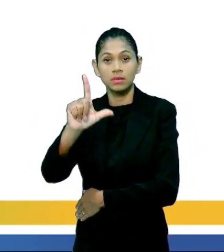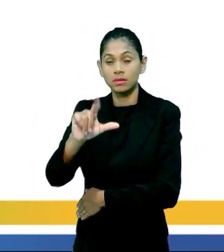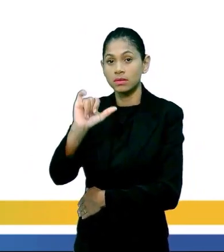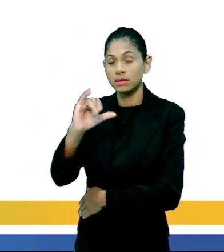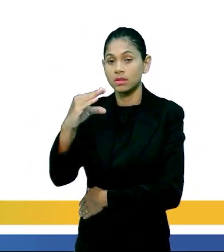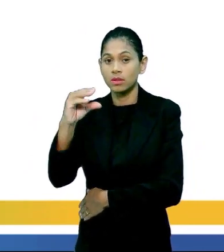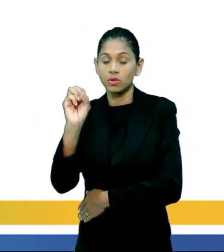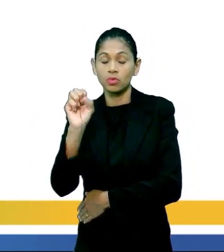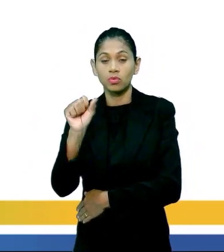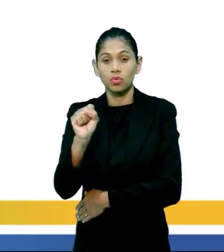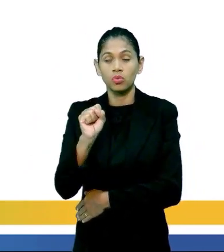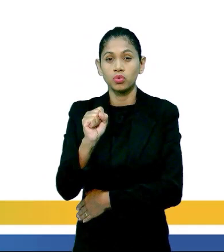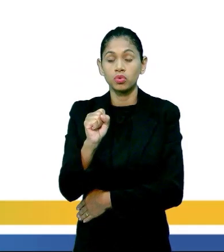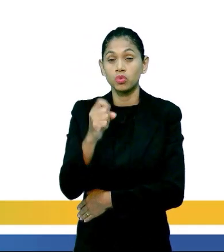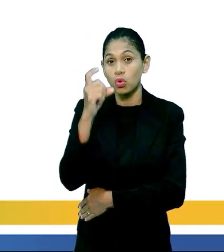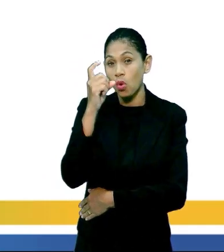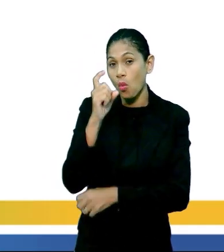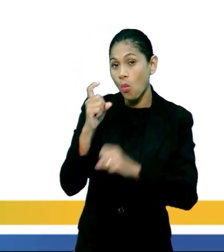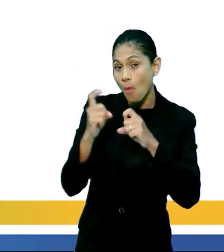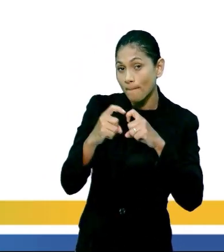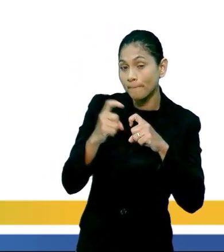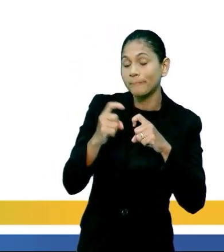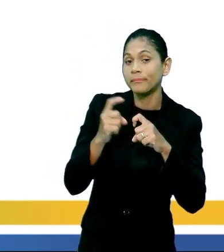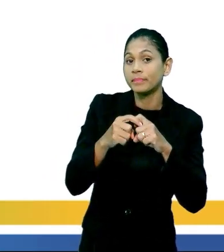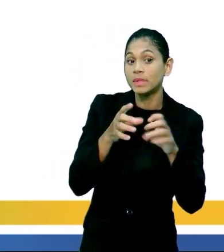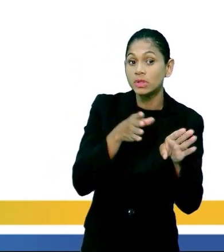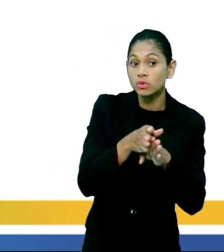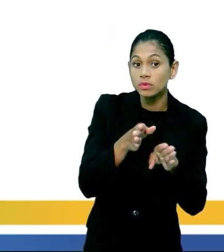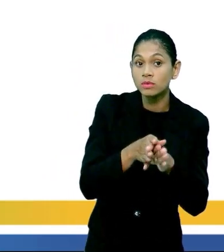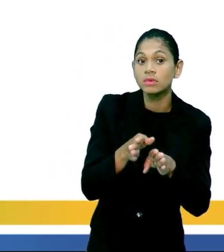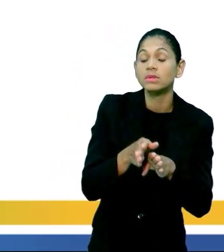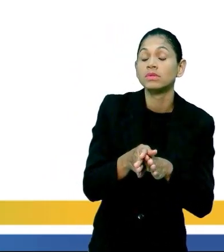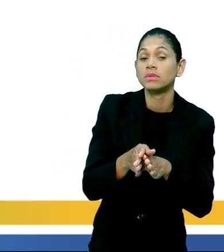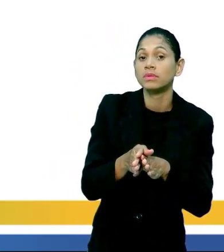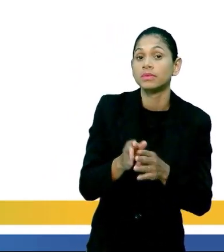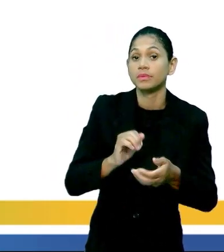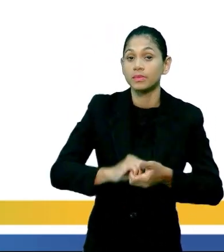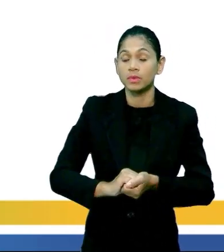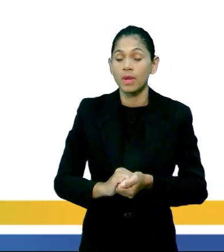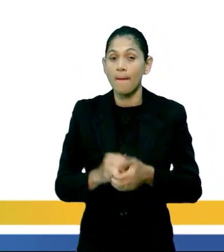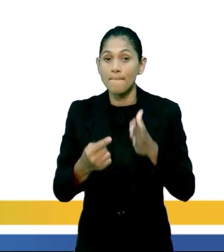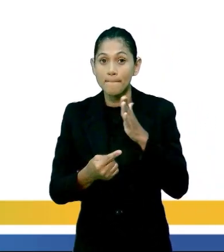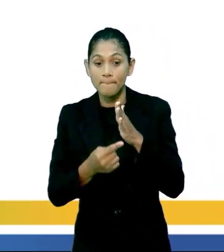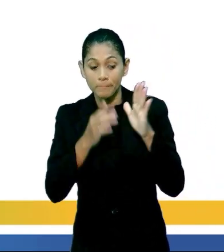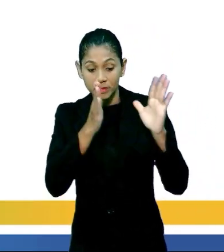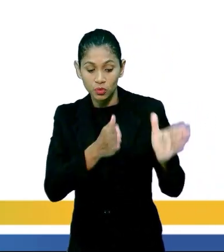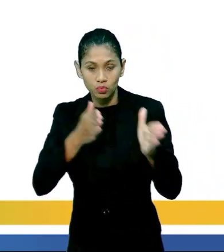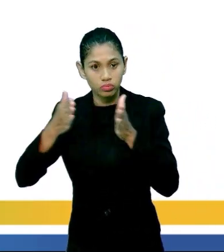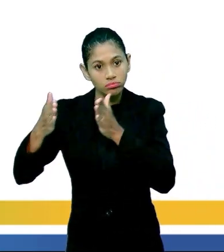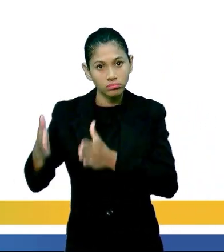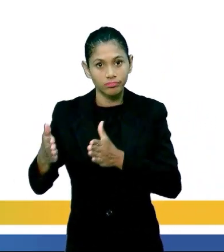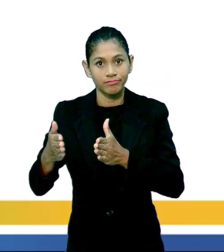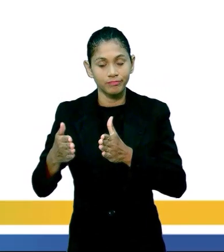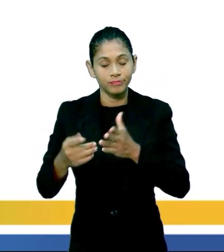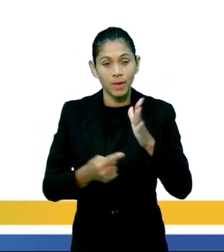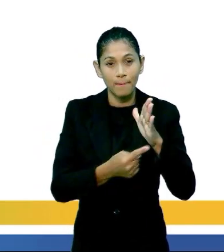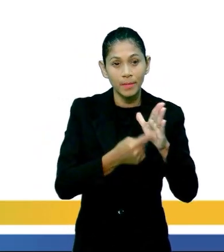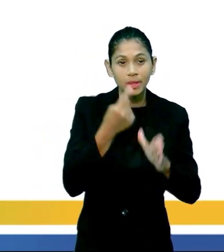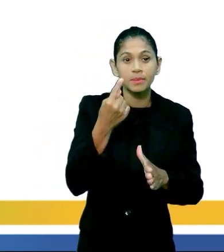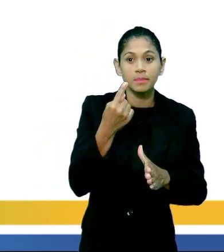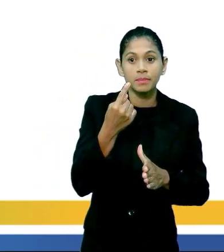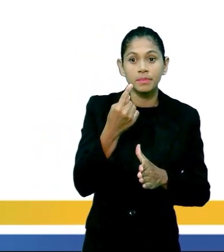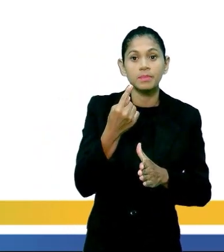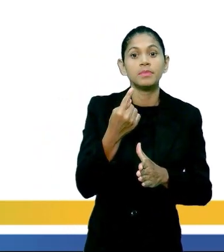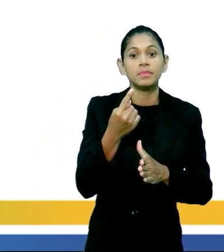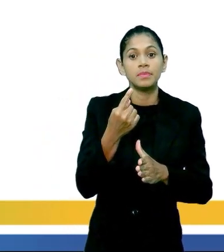médico prescreveu um tratamento em 2 etapas. Na primeira etapa, ele conseguiu reduzir sua taxa em 30% e na segunda